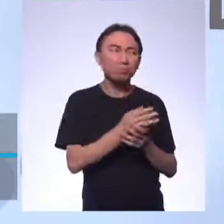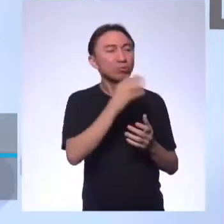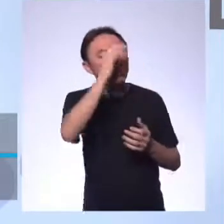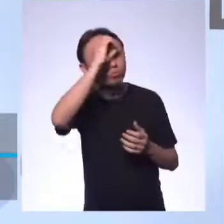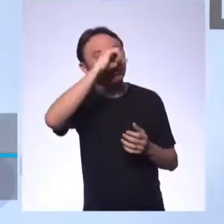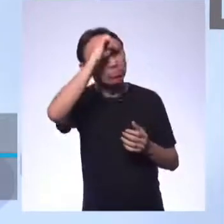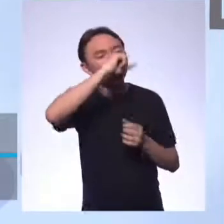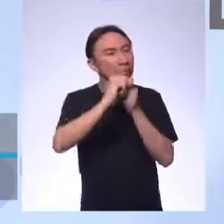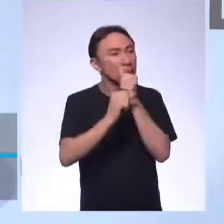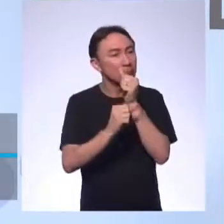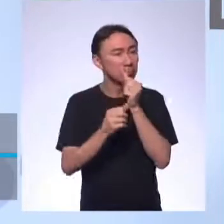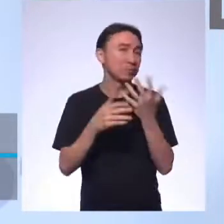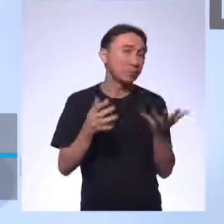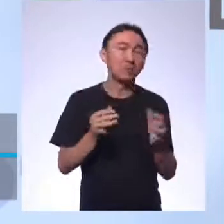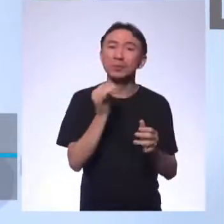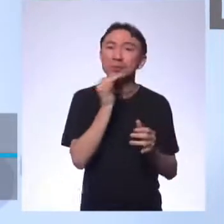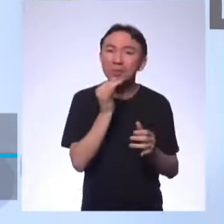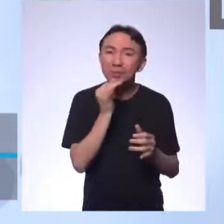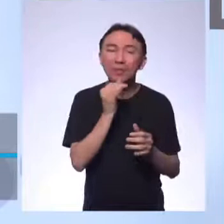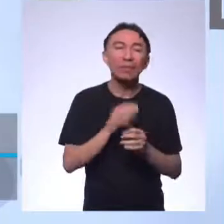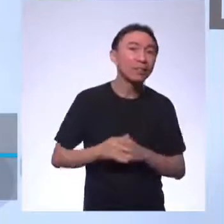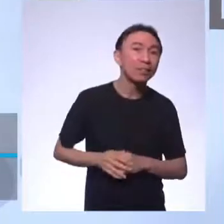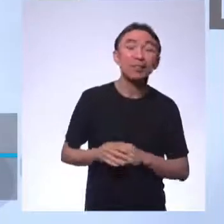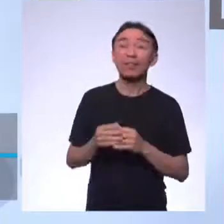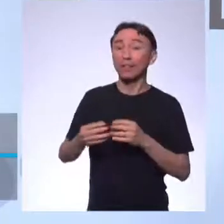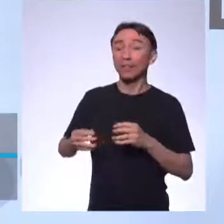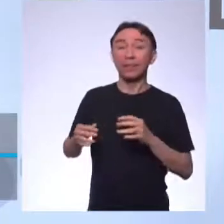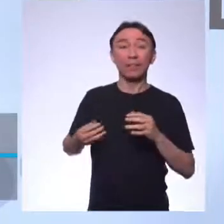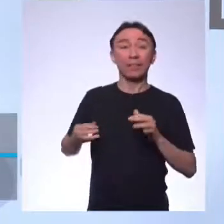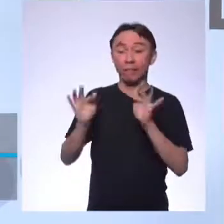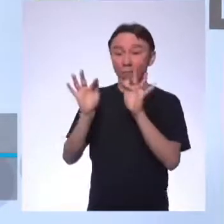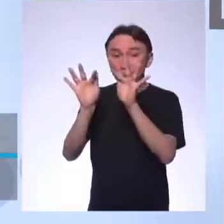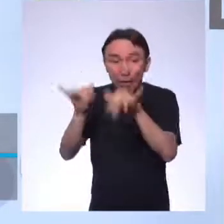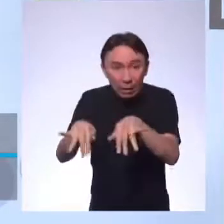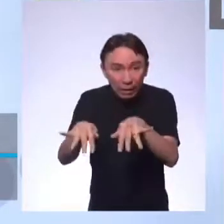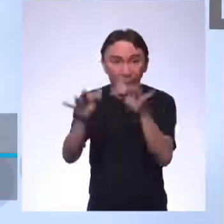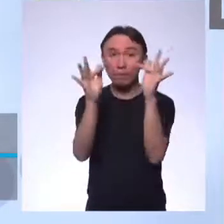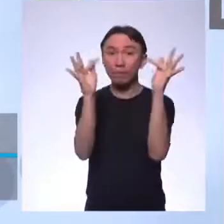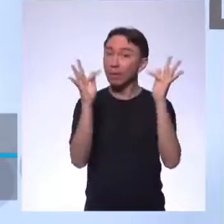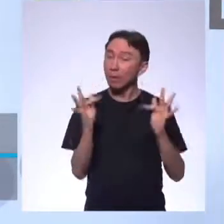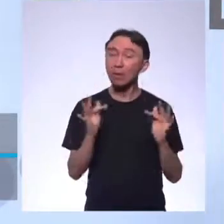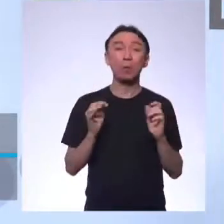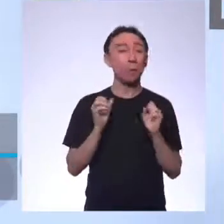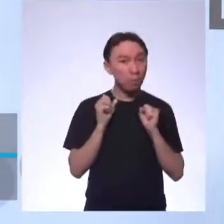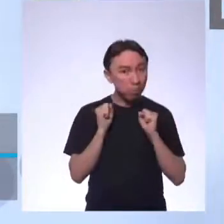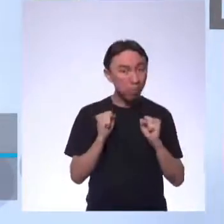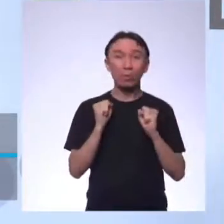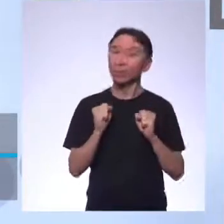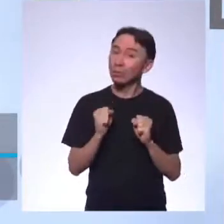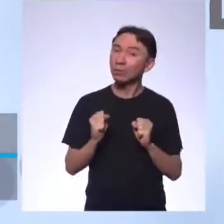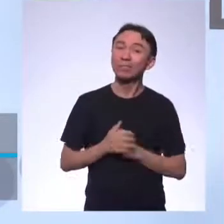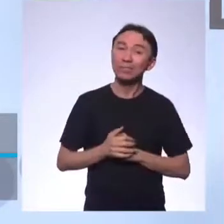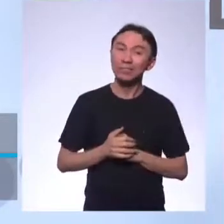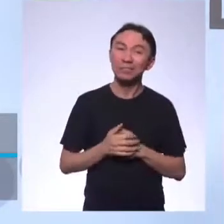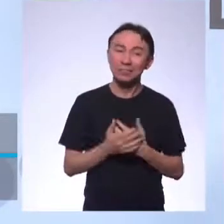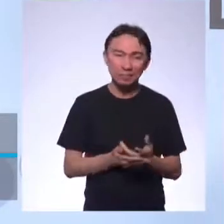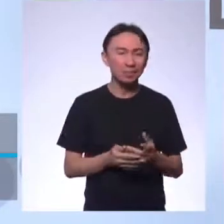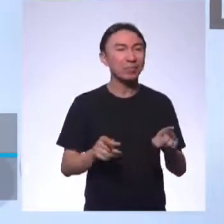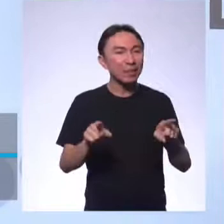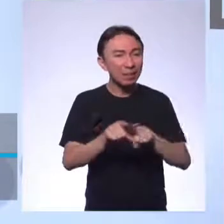como finais felizes podem ser possíveis, podem não ser possíveis. E tem um poema lá, nesse livro Claro Enigma, chamado